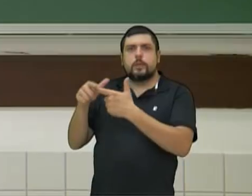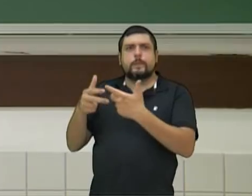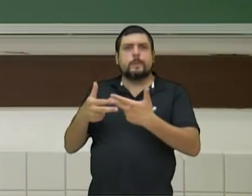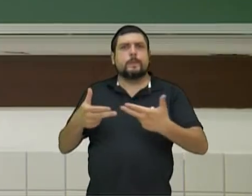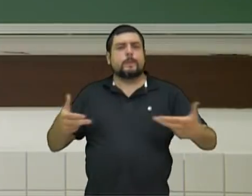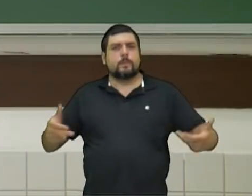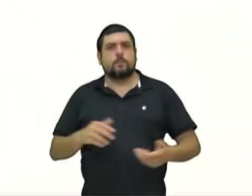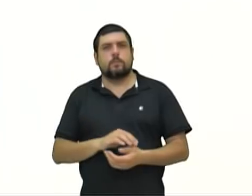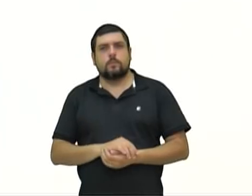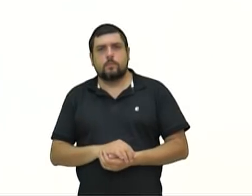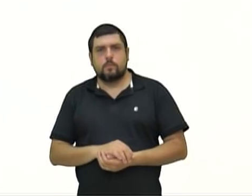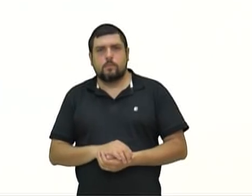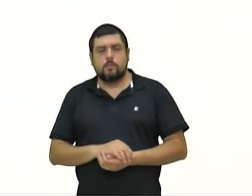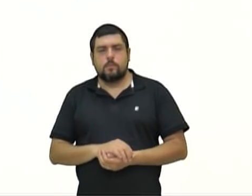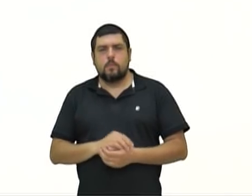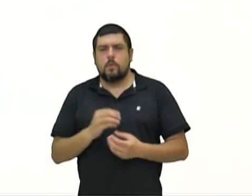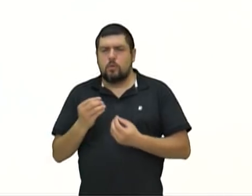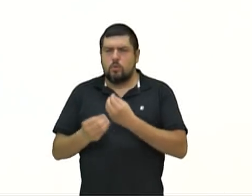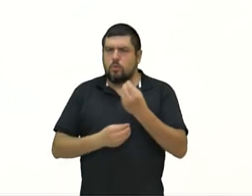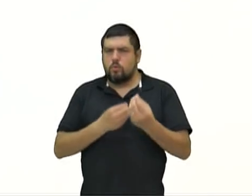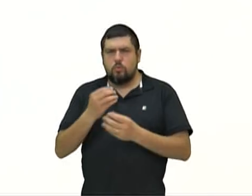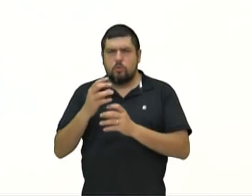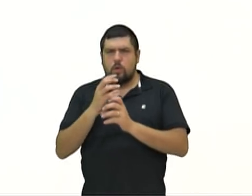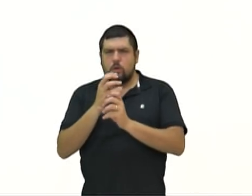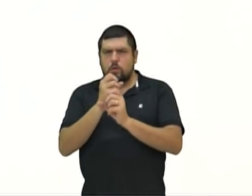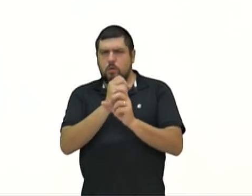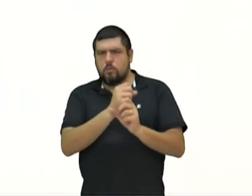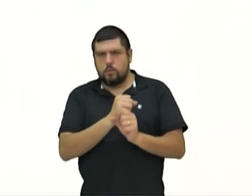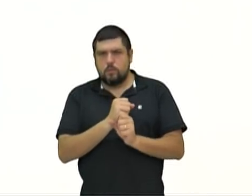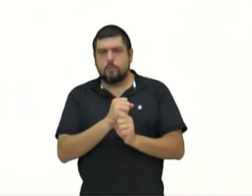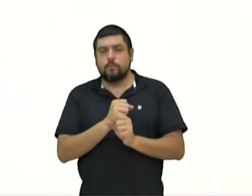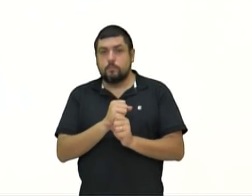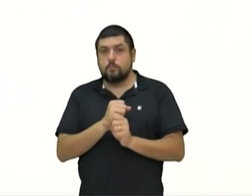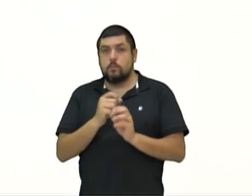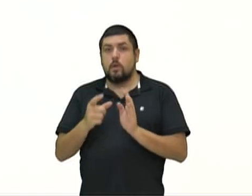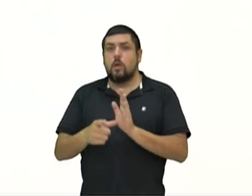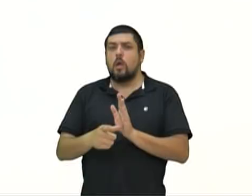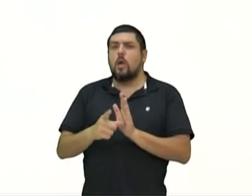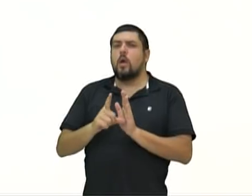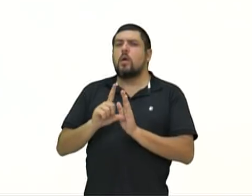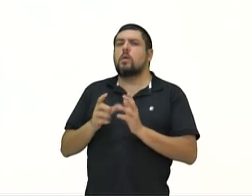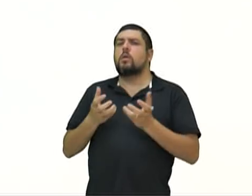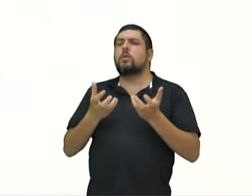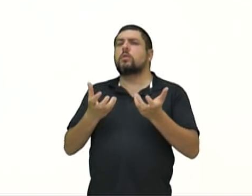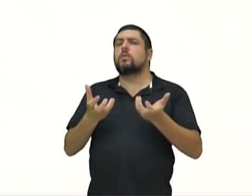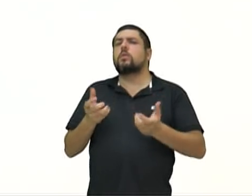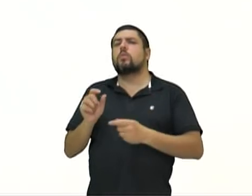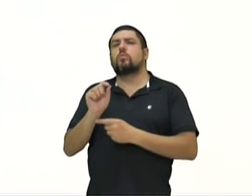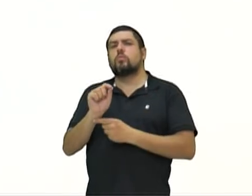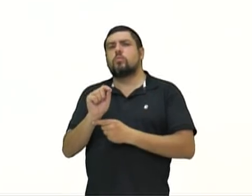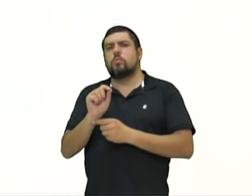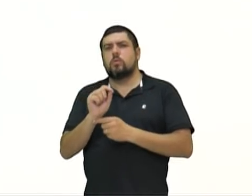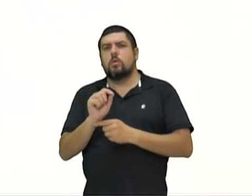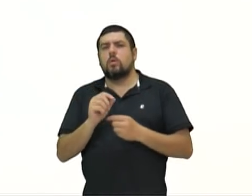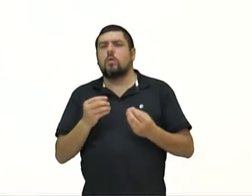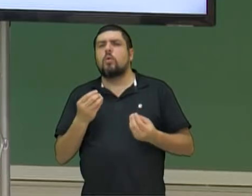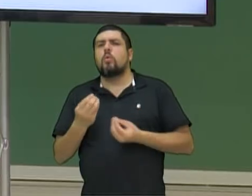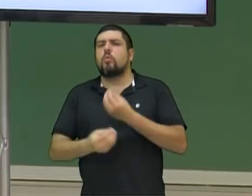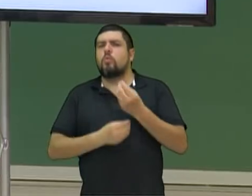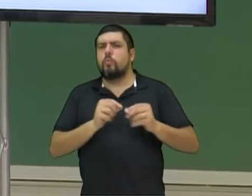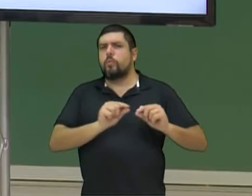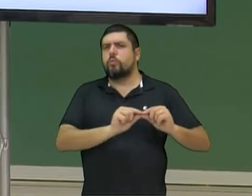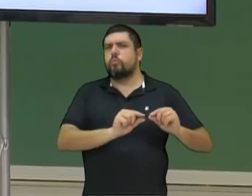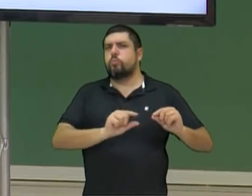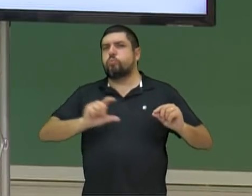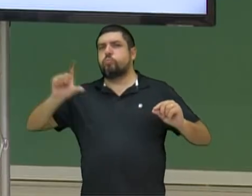para calcular isso, como que eu faço, né? O que a gente estava querendo calcular mesmo? Aqui, ó, qual o aumento de casos desde